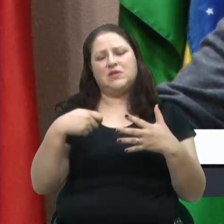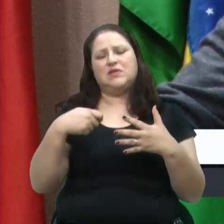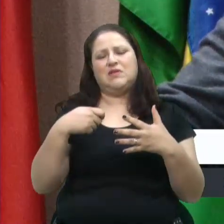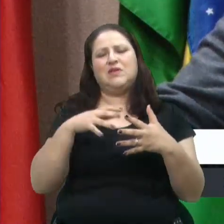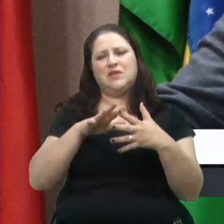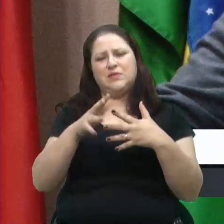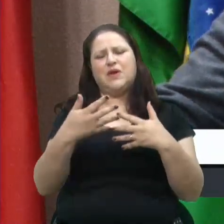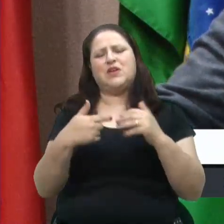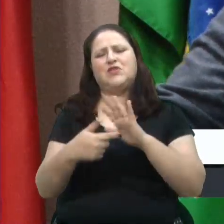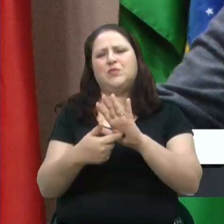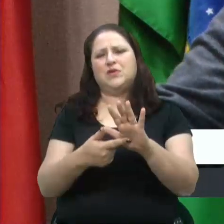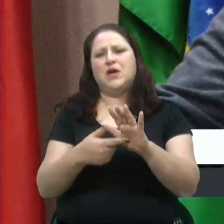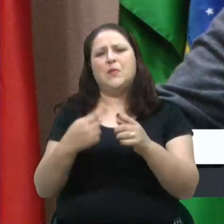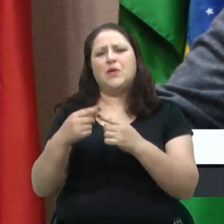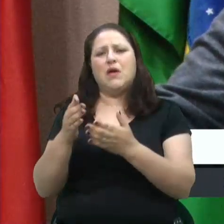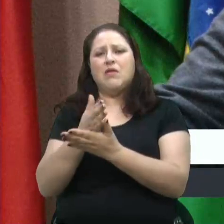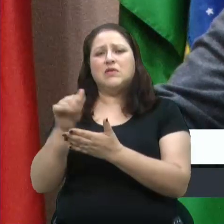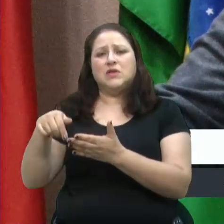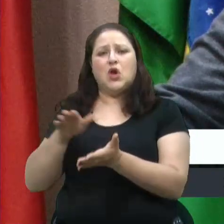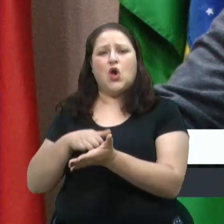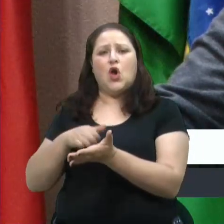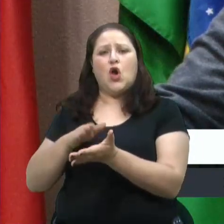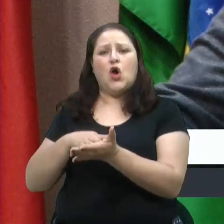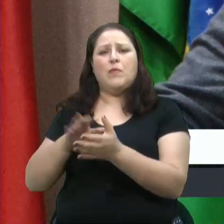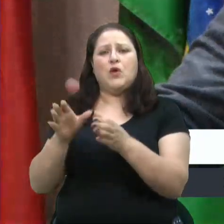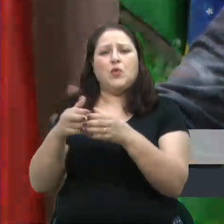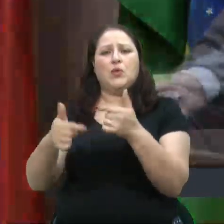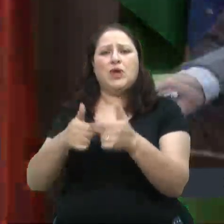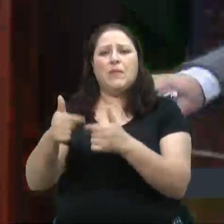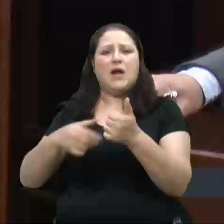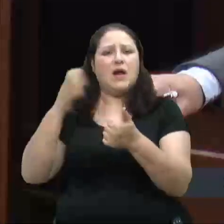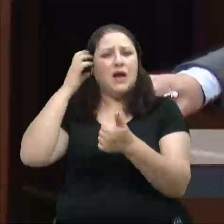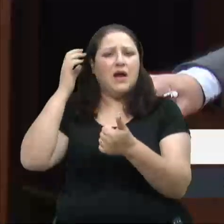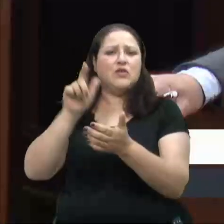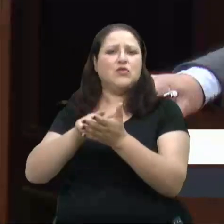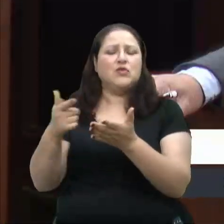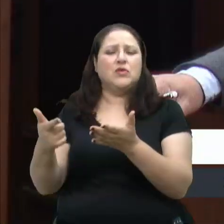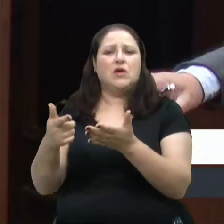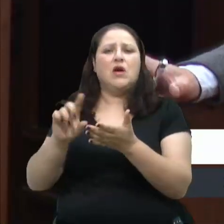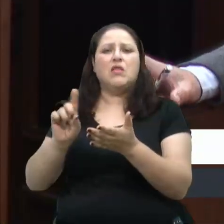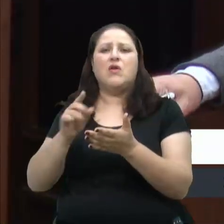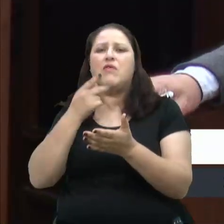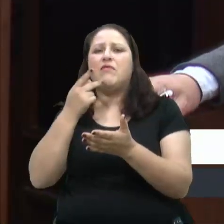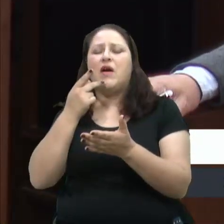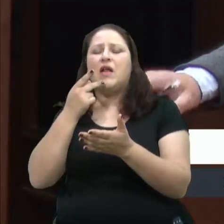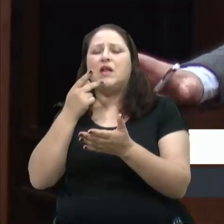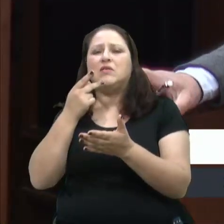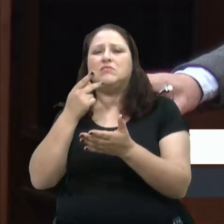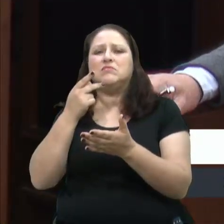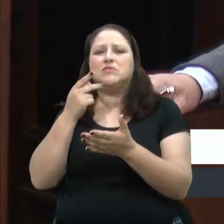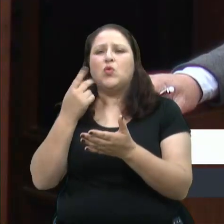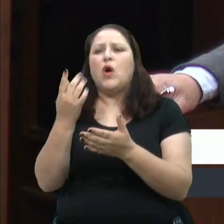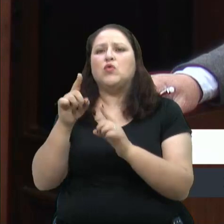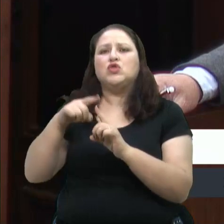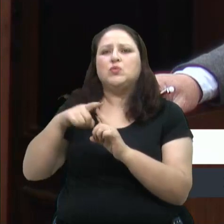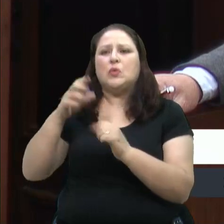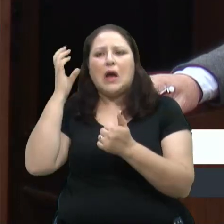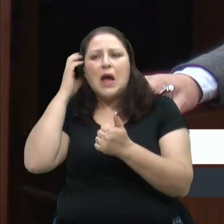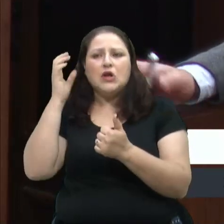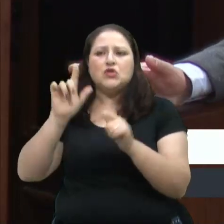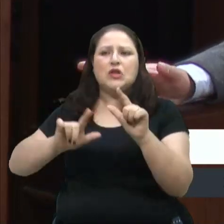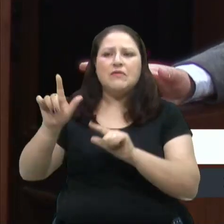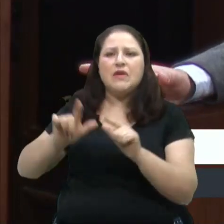transparente porque às vezes aqui a gente cobra da Imprensa né E a gente não cita Qual o veículo as pessoas da Imprensa de Caxias Mas qual o veículo